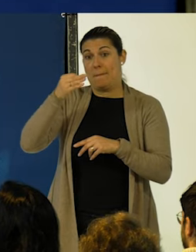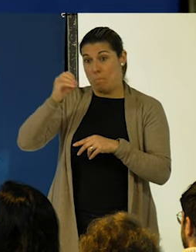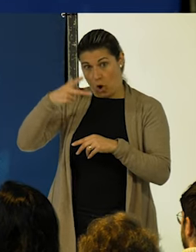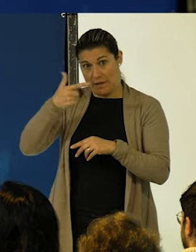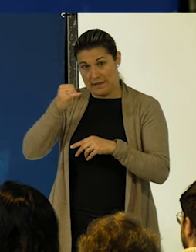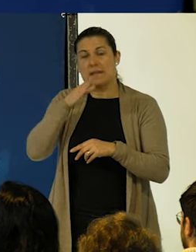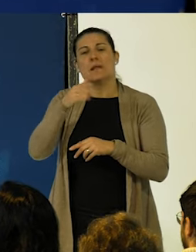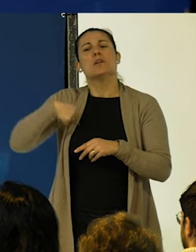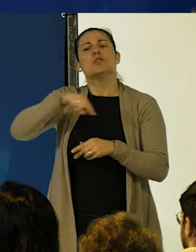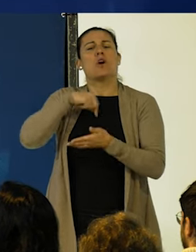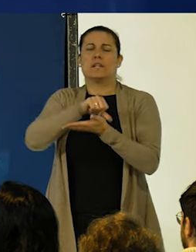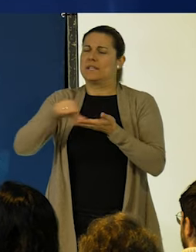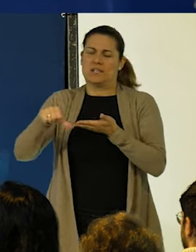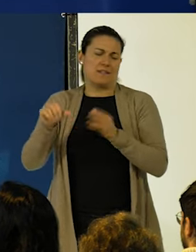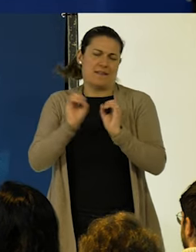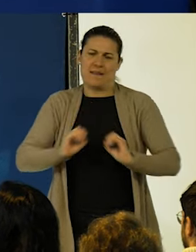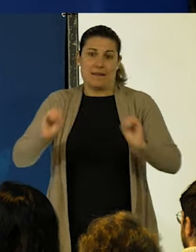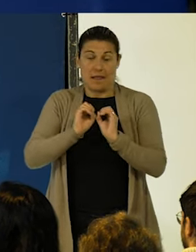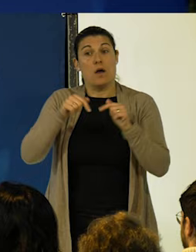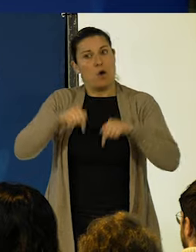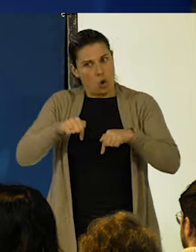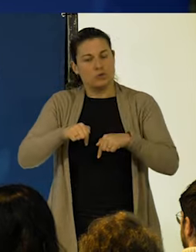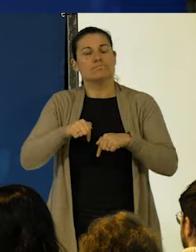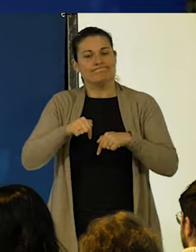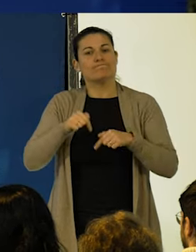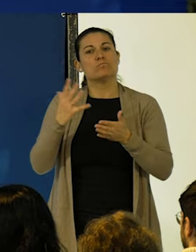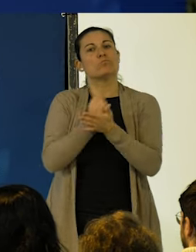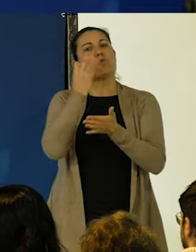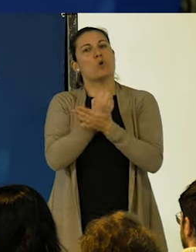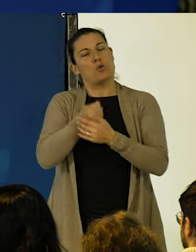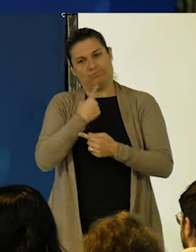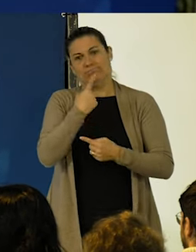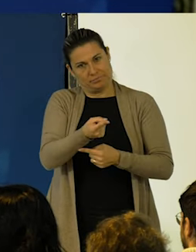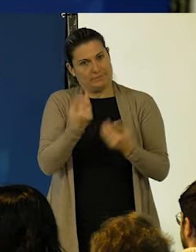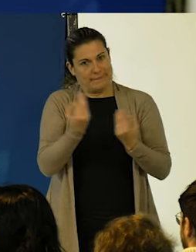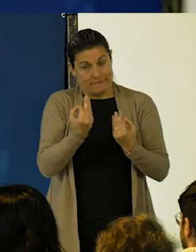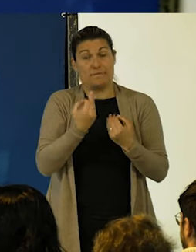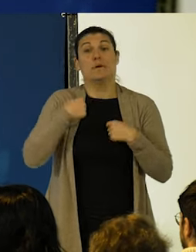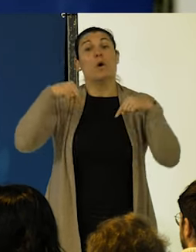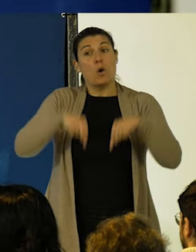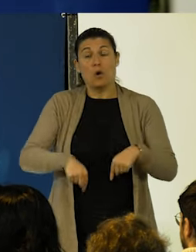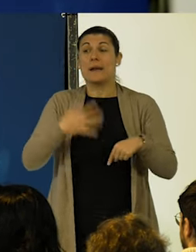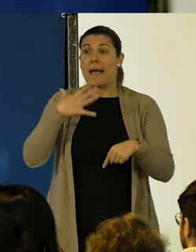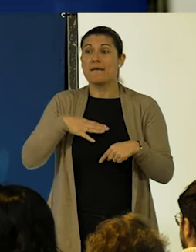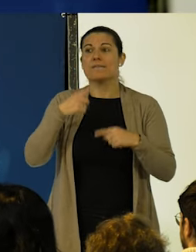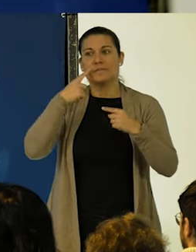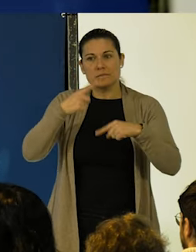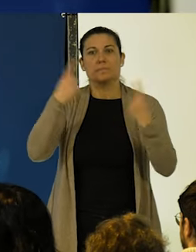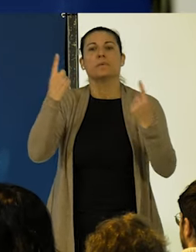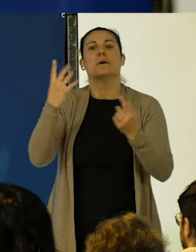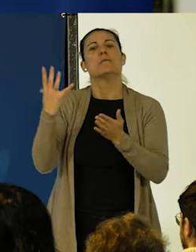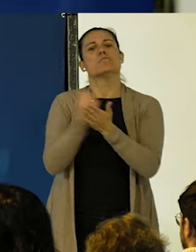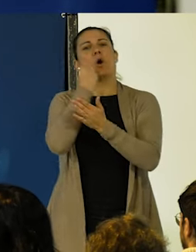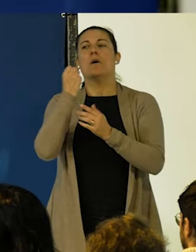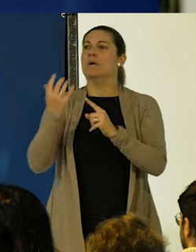desistimos de nada. Hoje é dessas vitórias que vos quero falar. Hoje quero trazer grandes vitórias